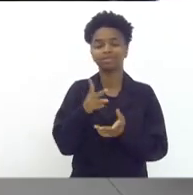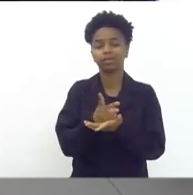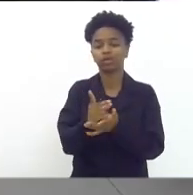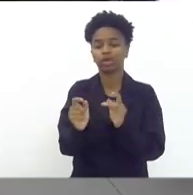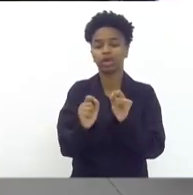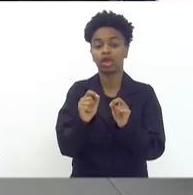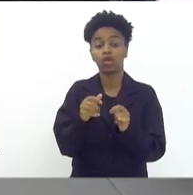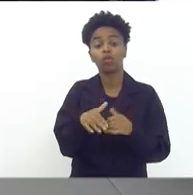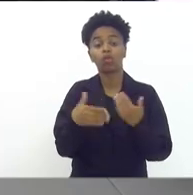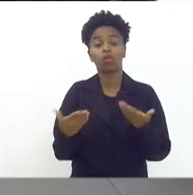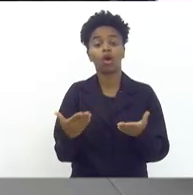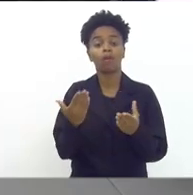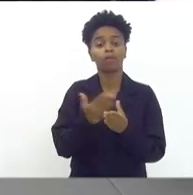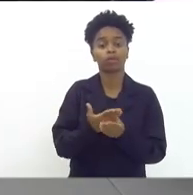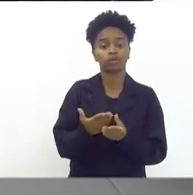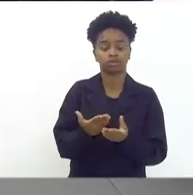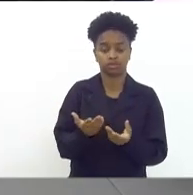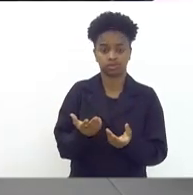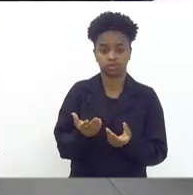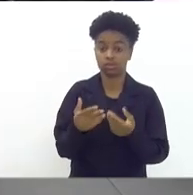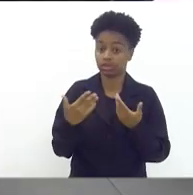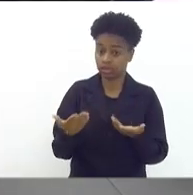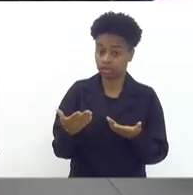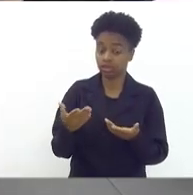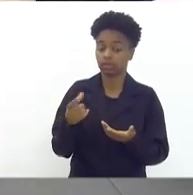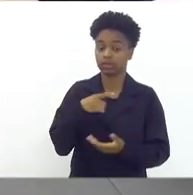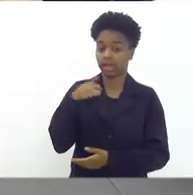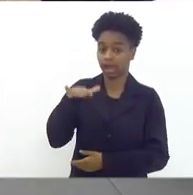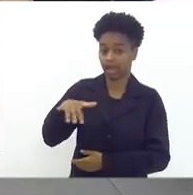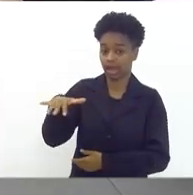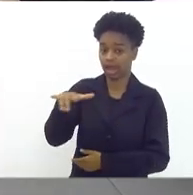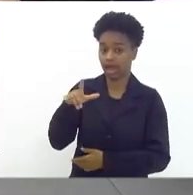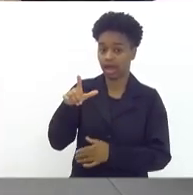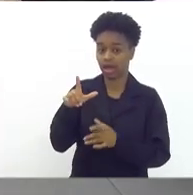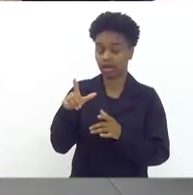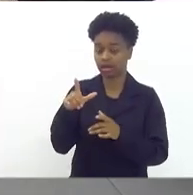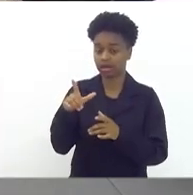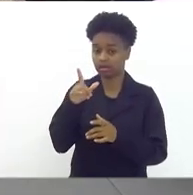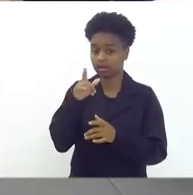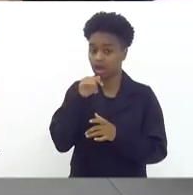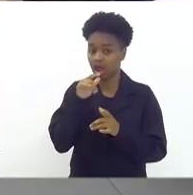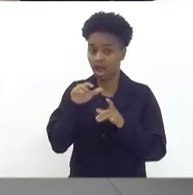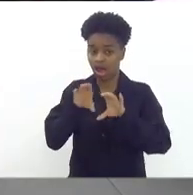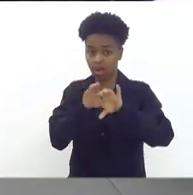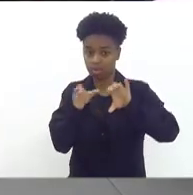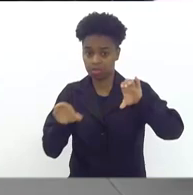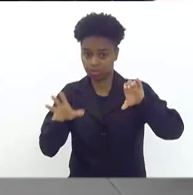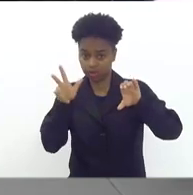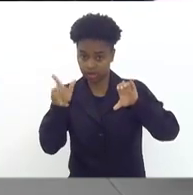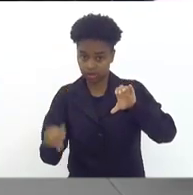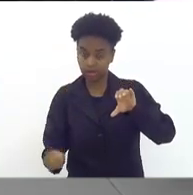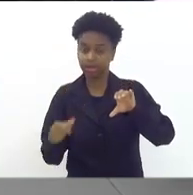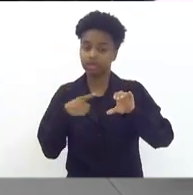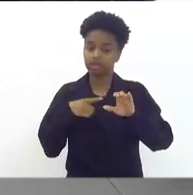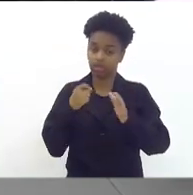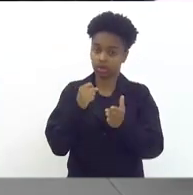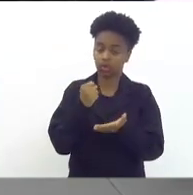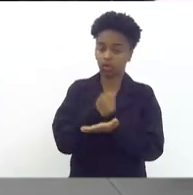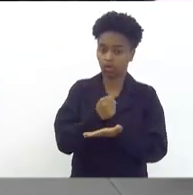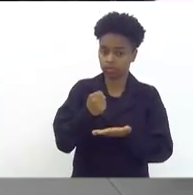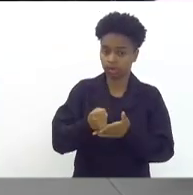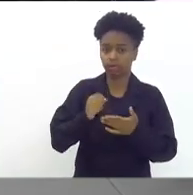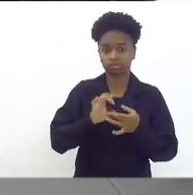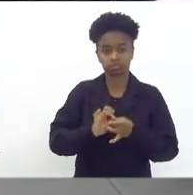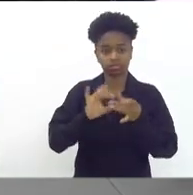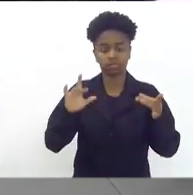que processo Qual o processo então na área de saneamento aqueles que impactam o contrato estão disponíveis e obviamente a gente